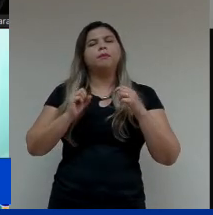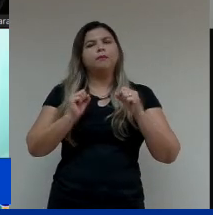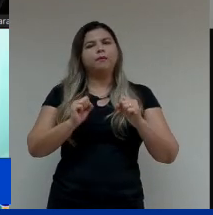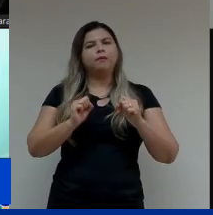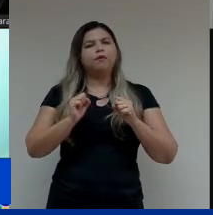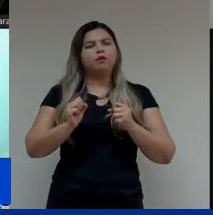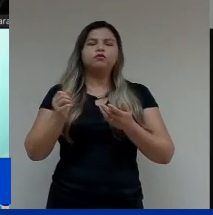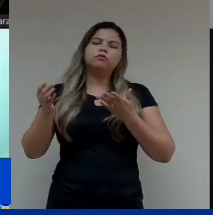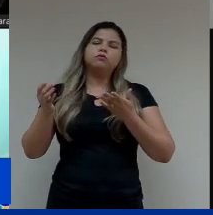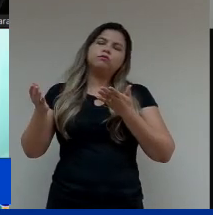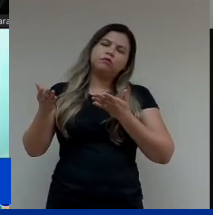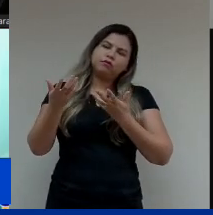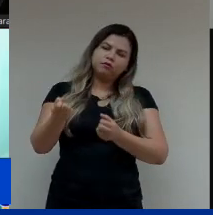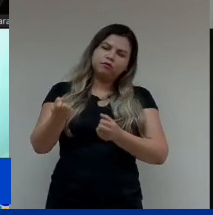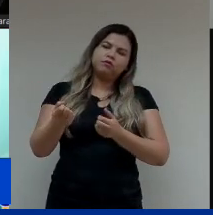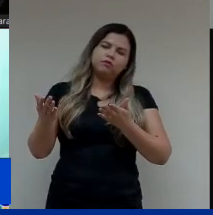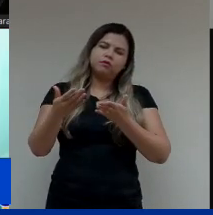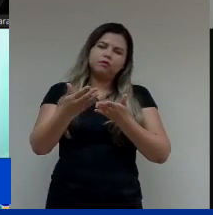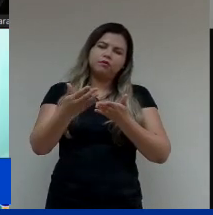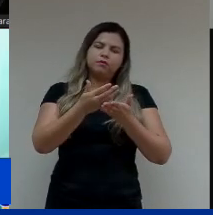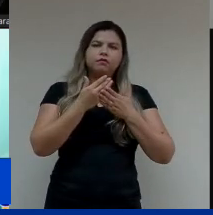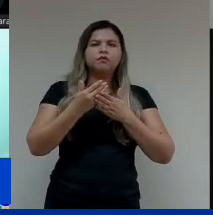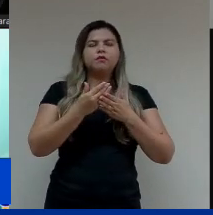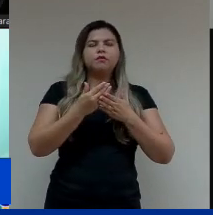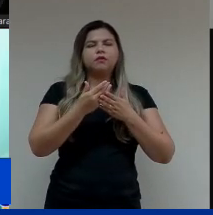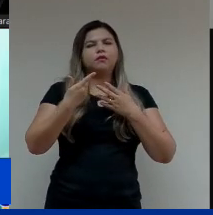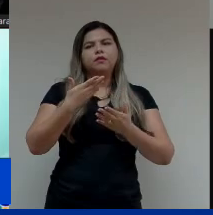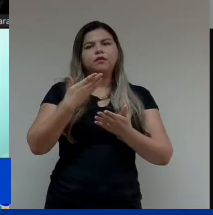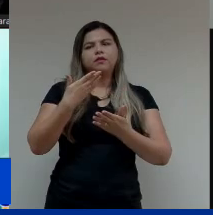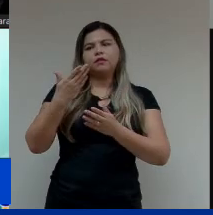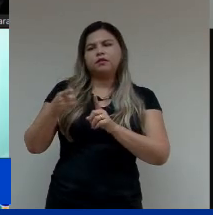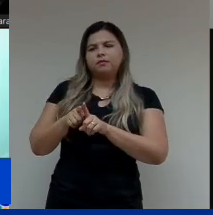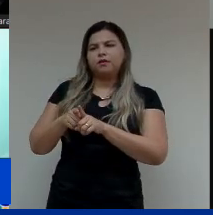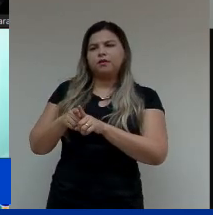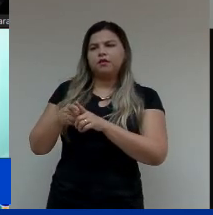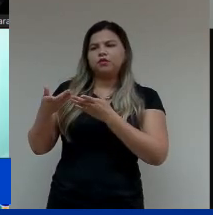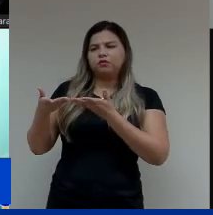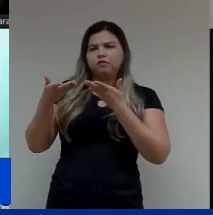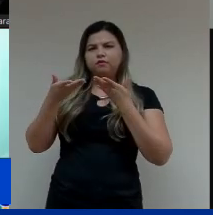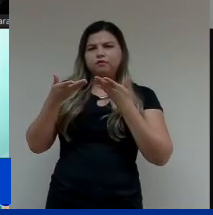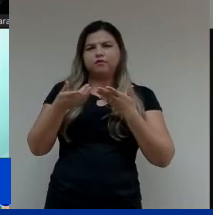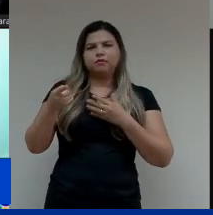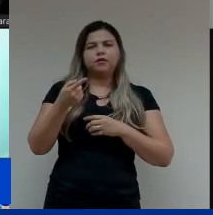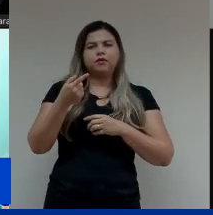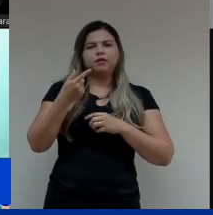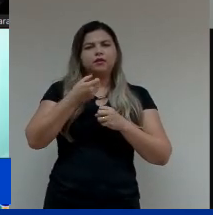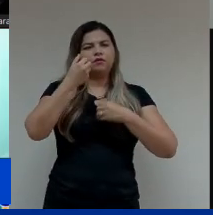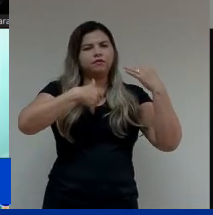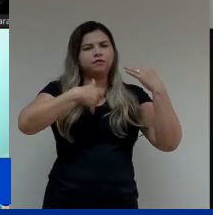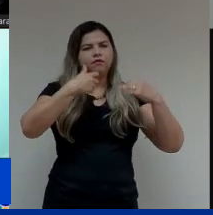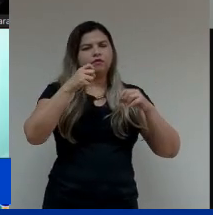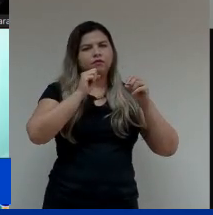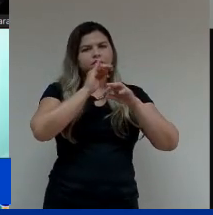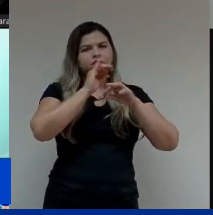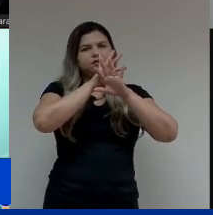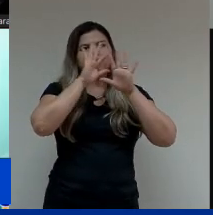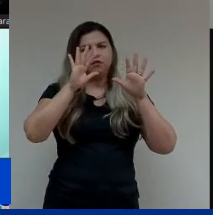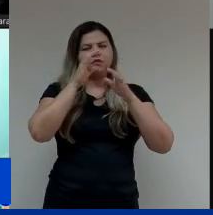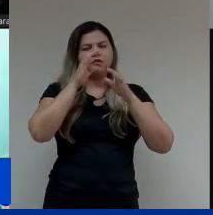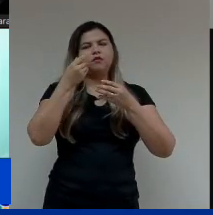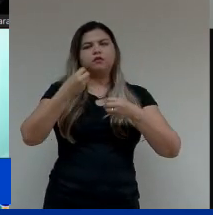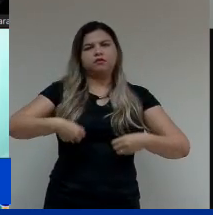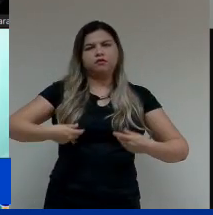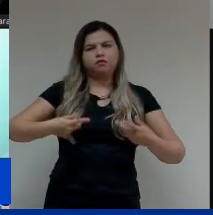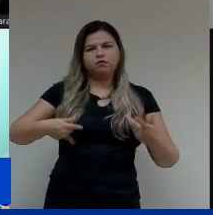acolher os embargos para prestar esclarecimentos acerca das matérias suscitadas conforme decisão do Tribunal